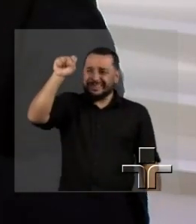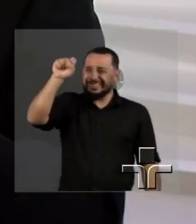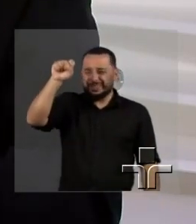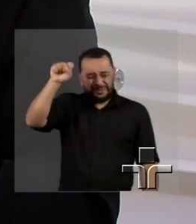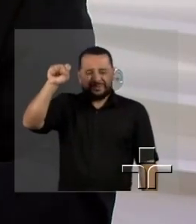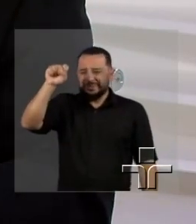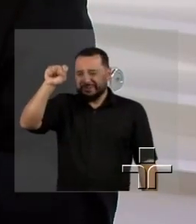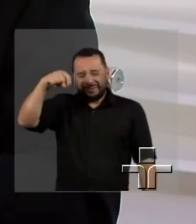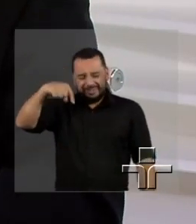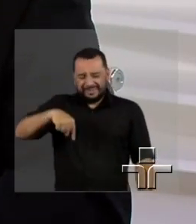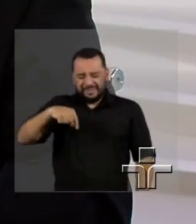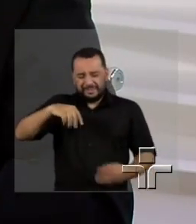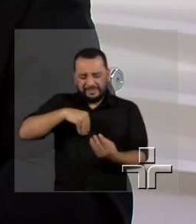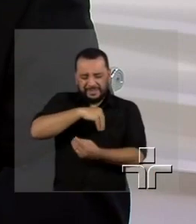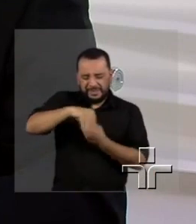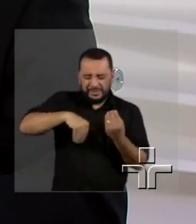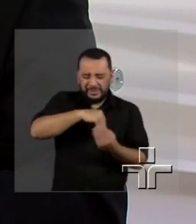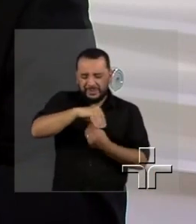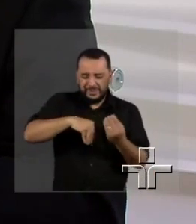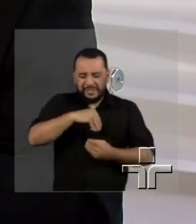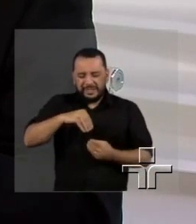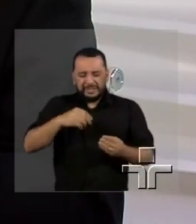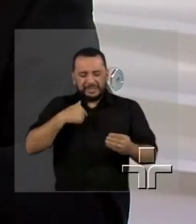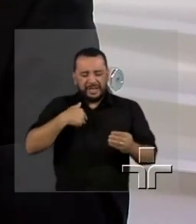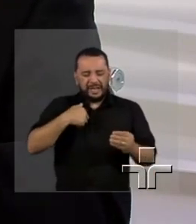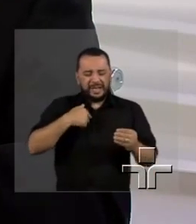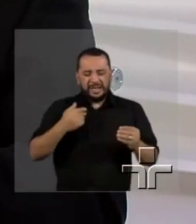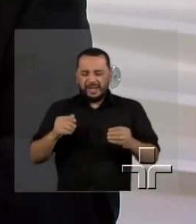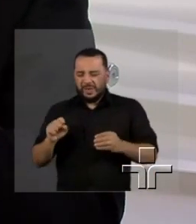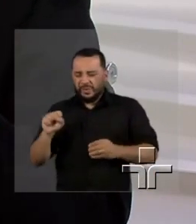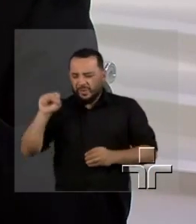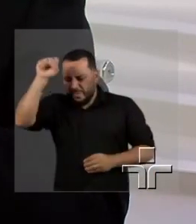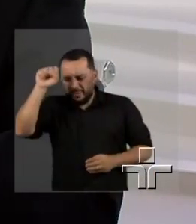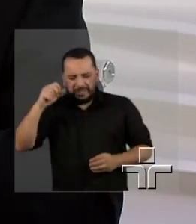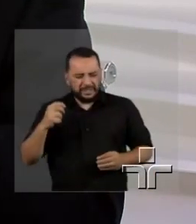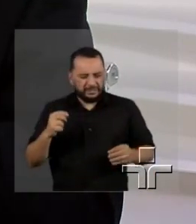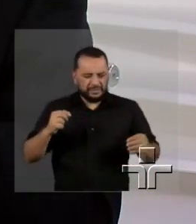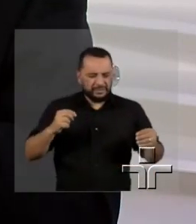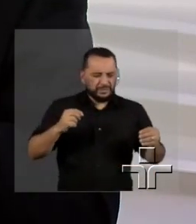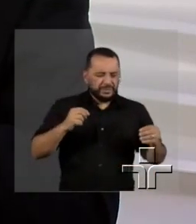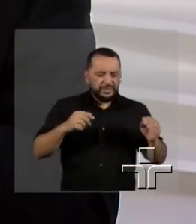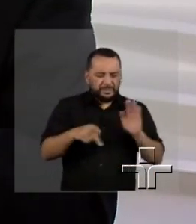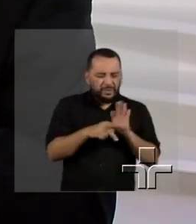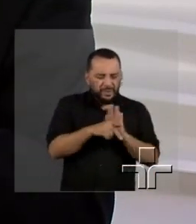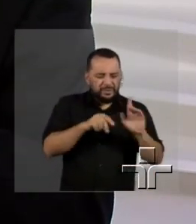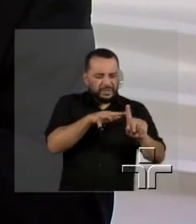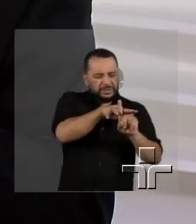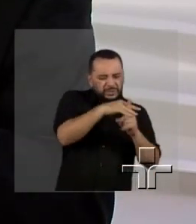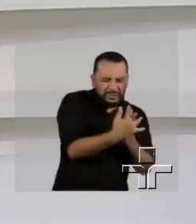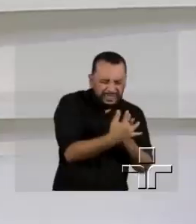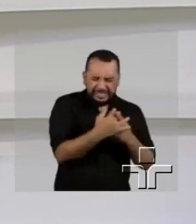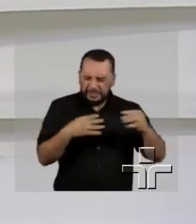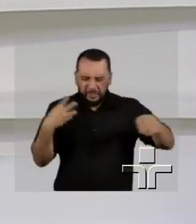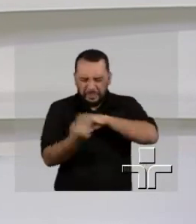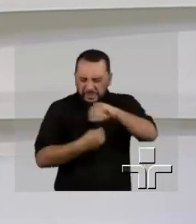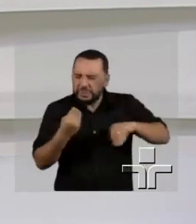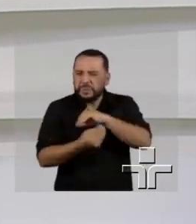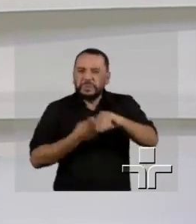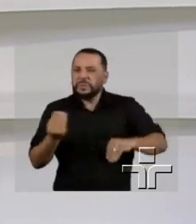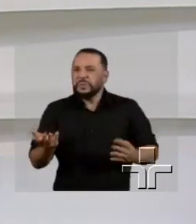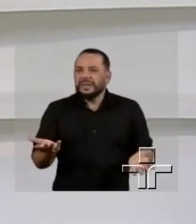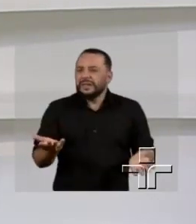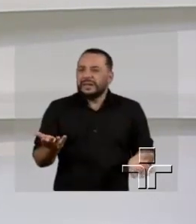para o sistema atual. Uma transformação dessa, ela demora 30 anos. Você ainda está no meio da transformação. As pessoas mais velhas, as